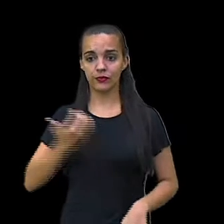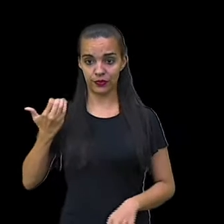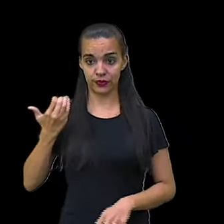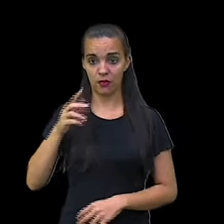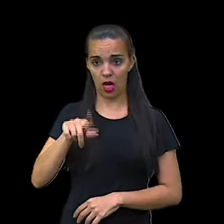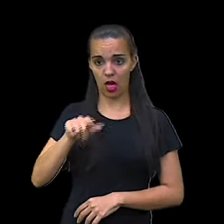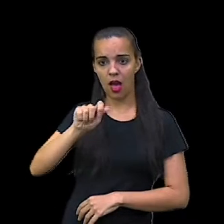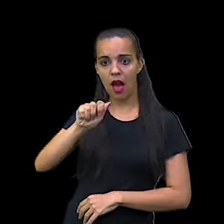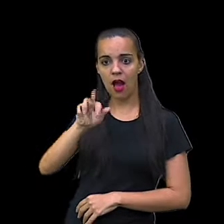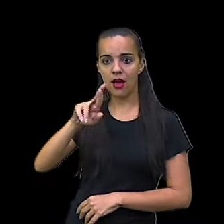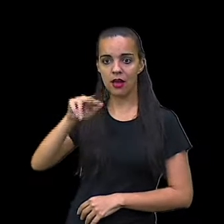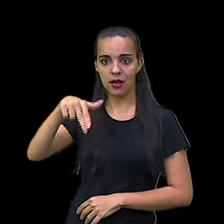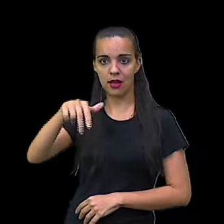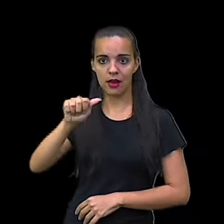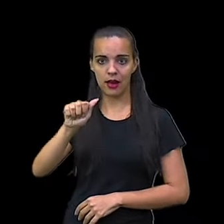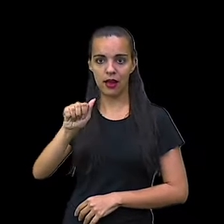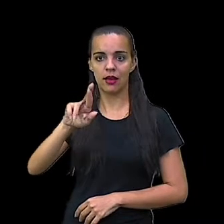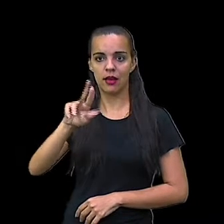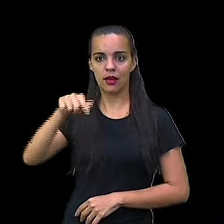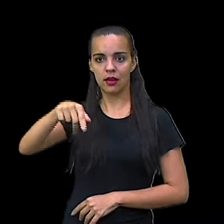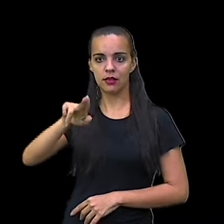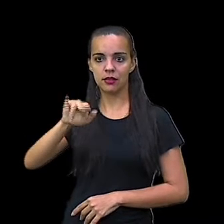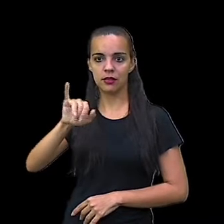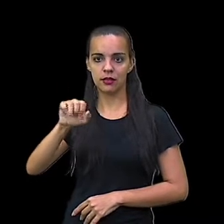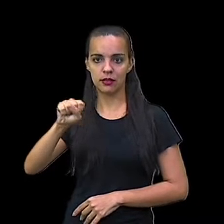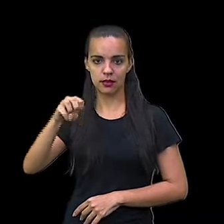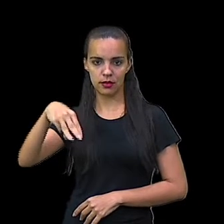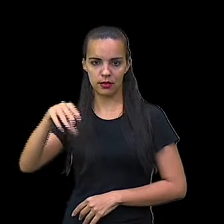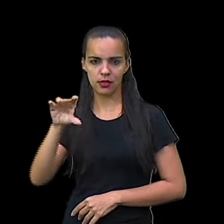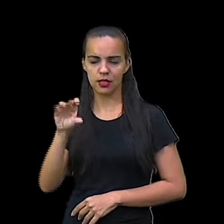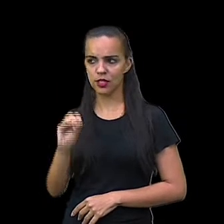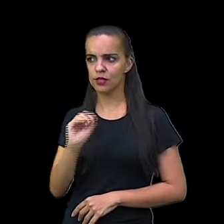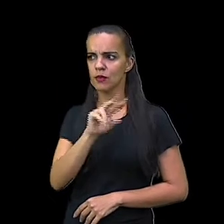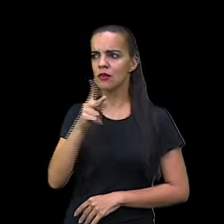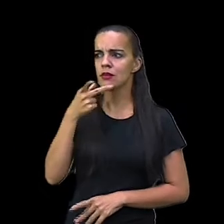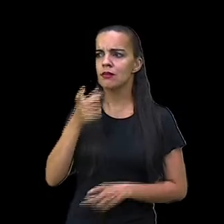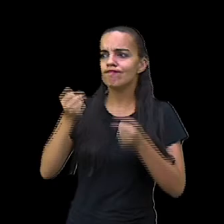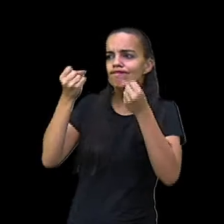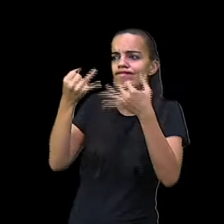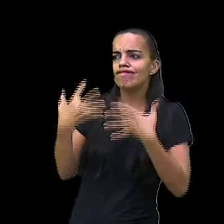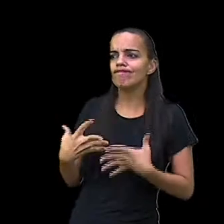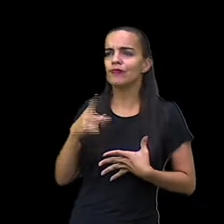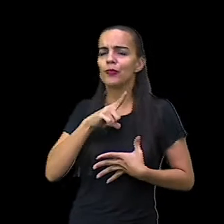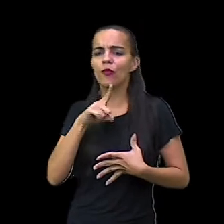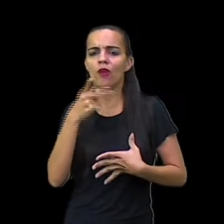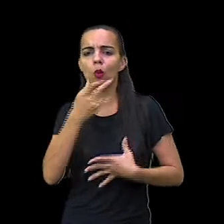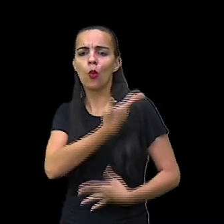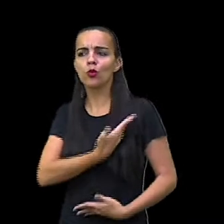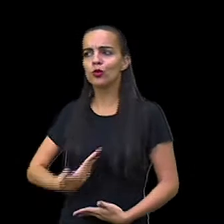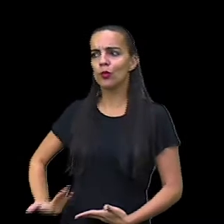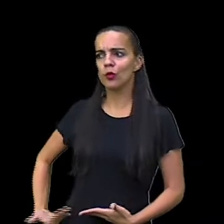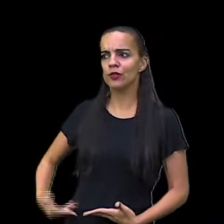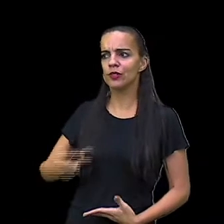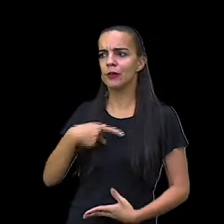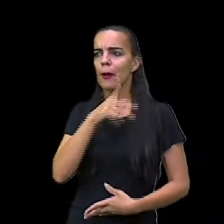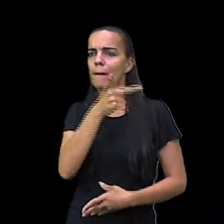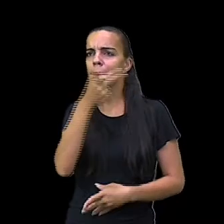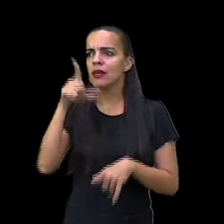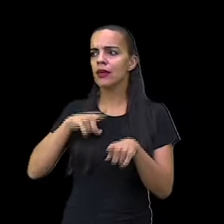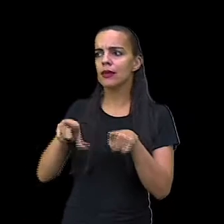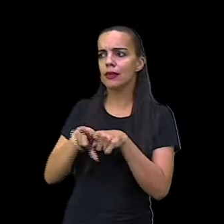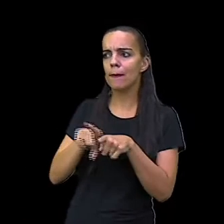um sistema político, filosófico e ideológico que defende a ausência de governo, o fim do capitalismo